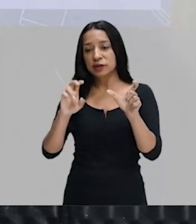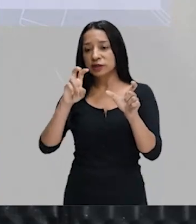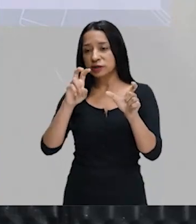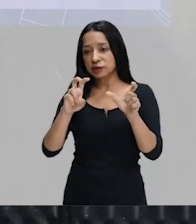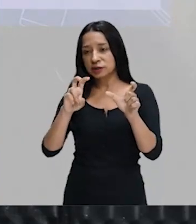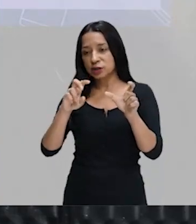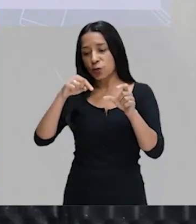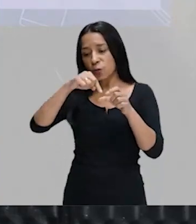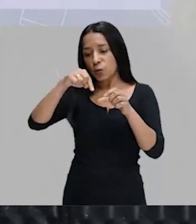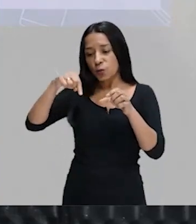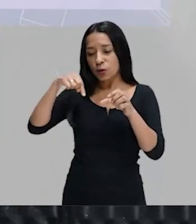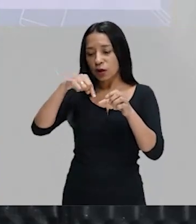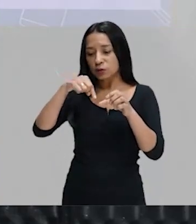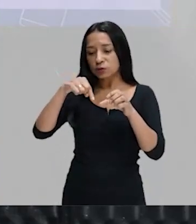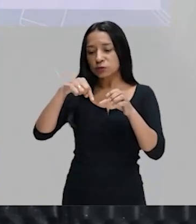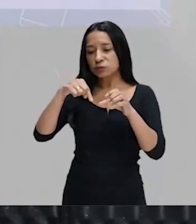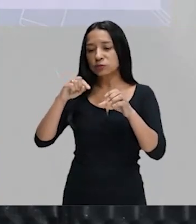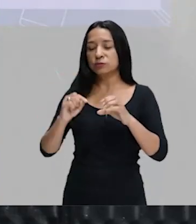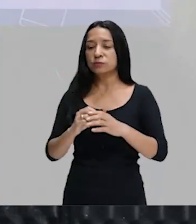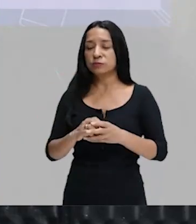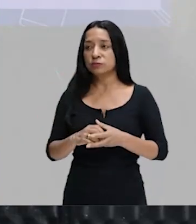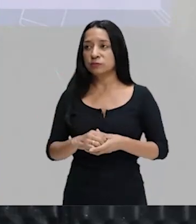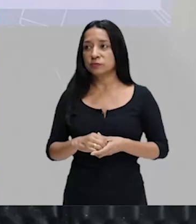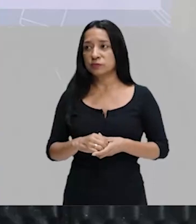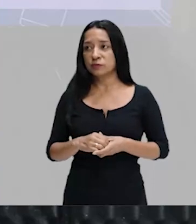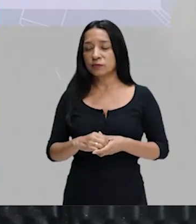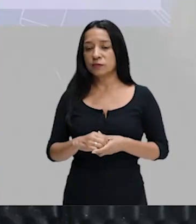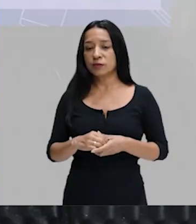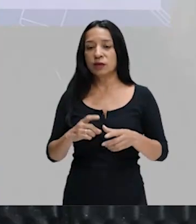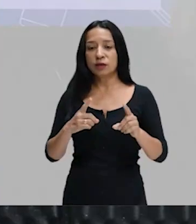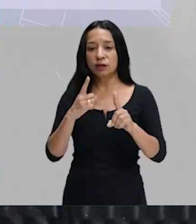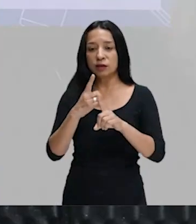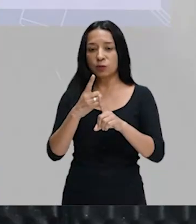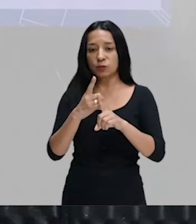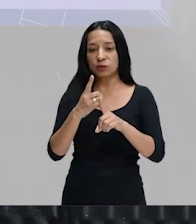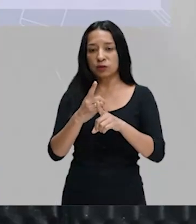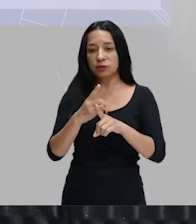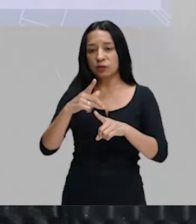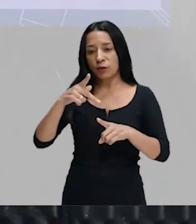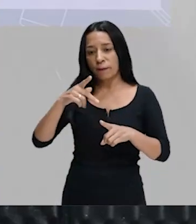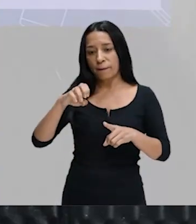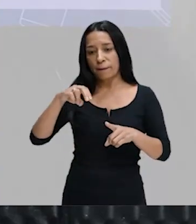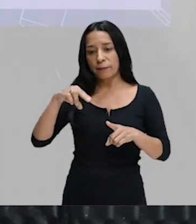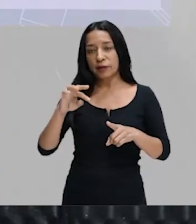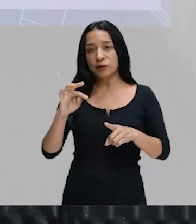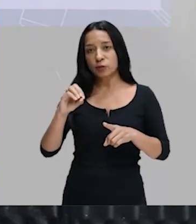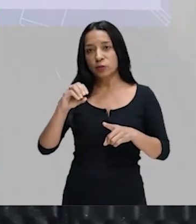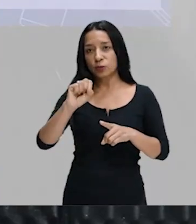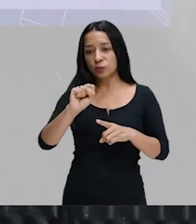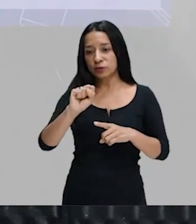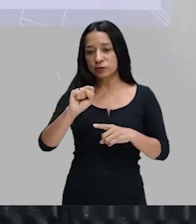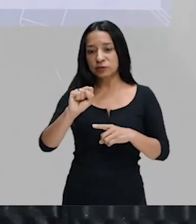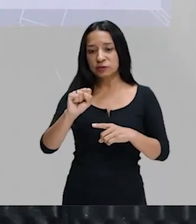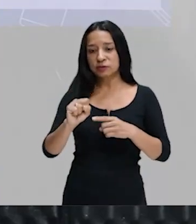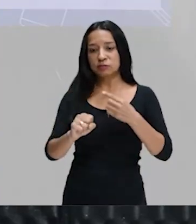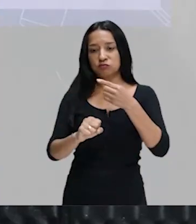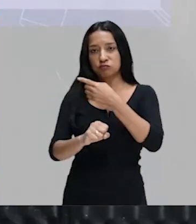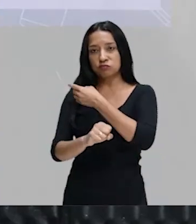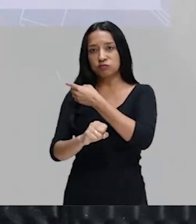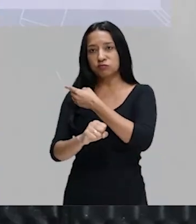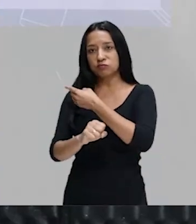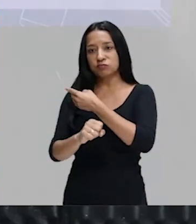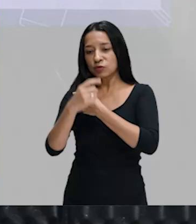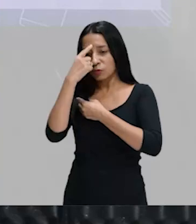ok? Então, aqui, ó, nós encontramos uma pentose aqui, ó. Nós encontramos também pentose aqui,